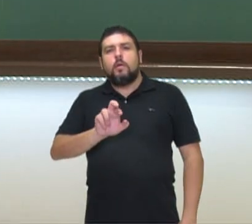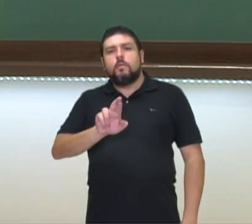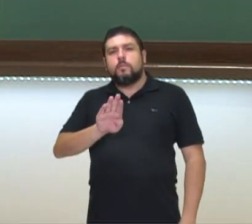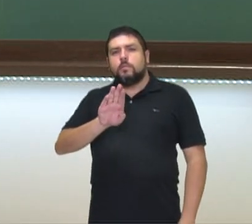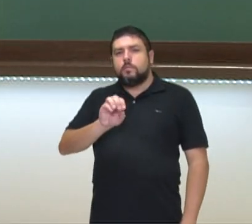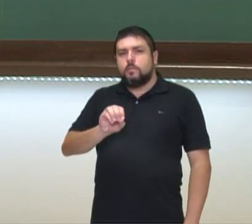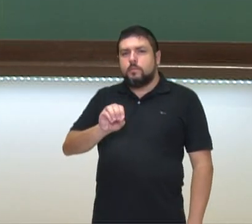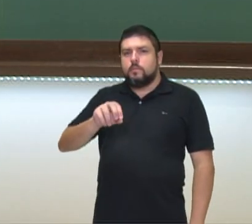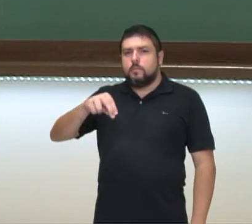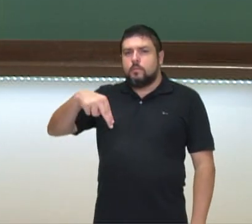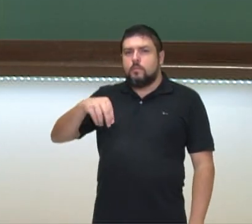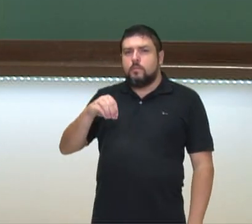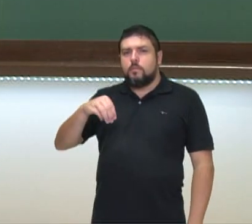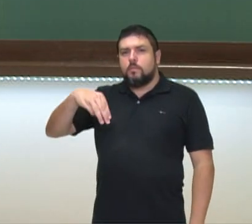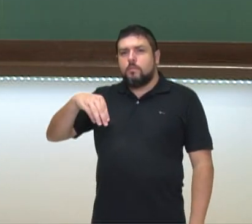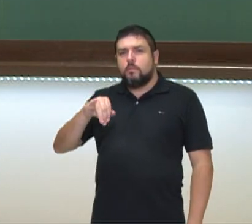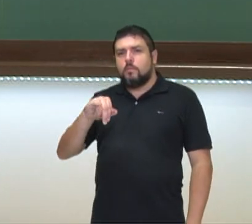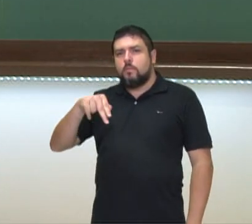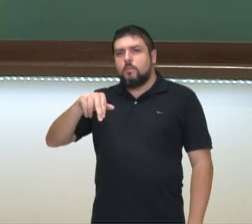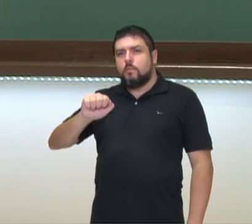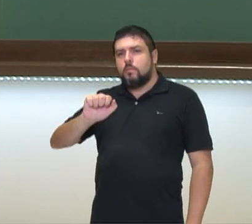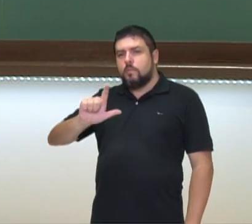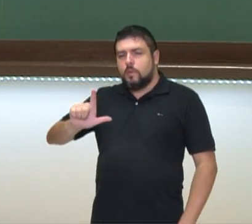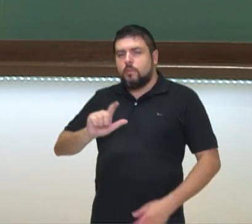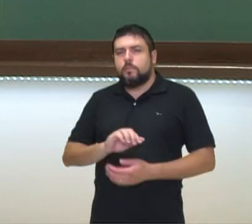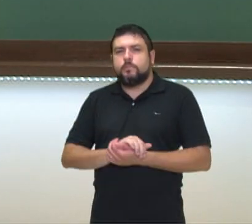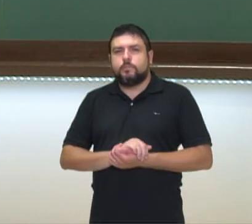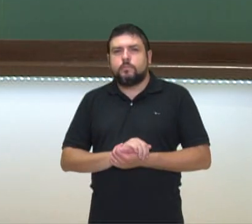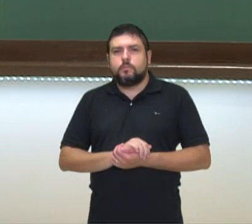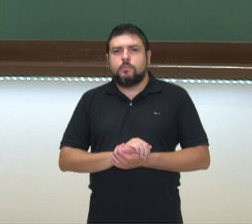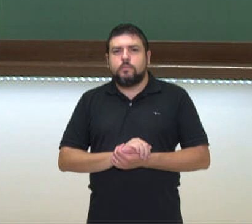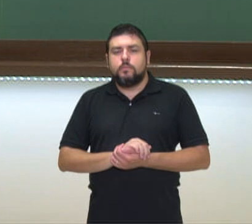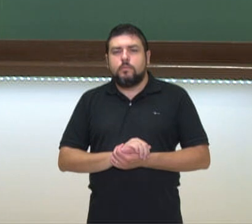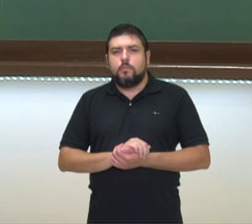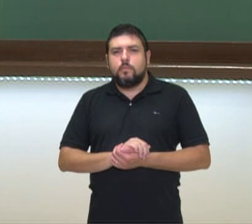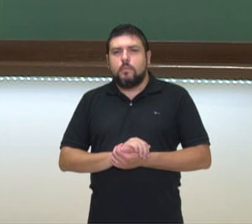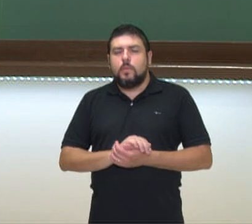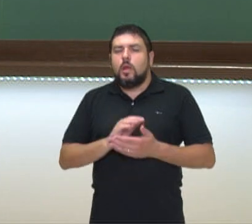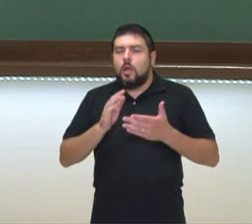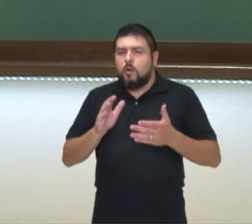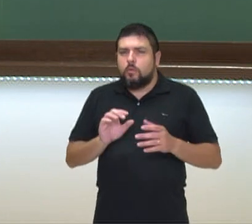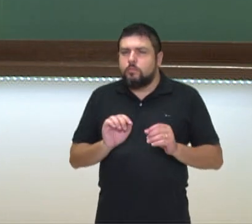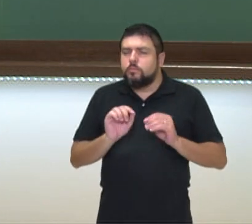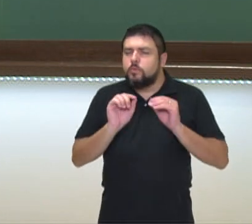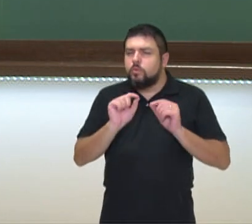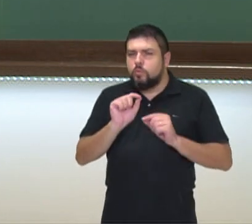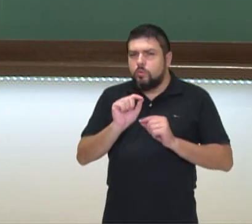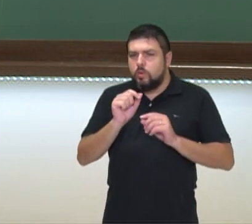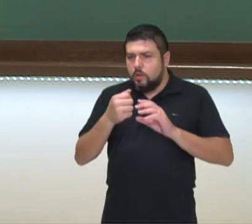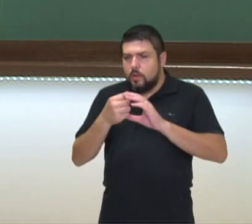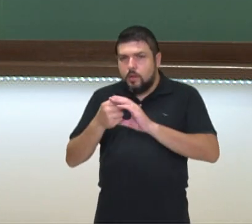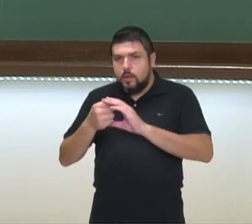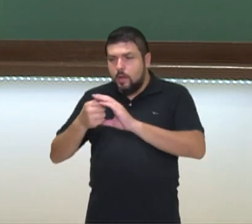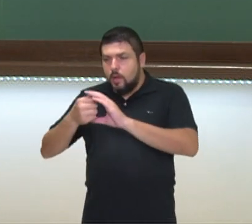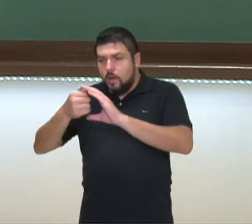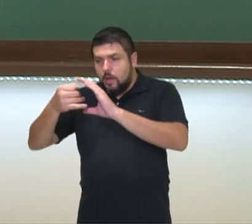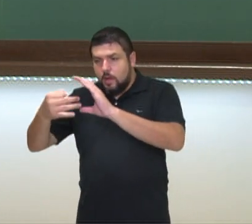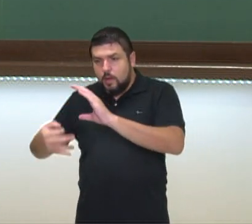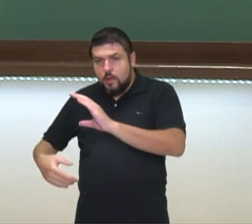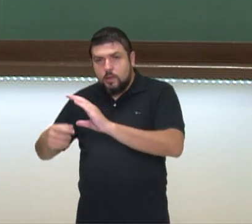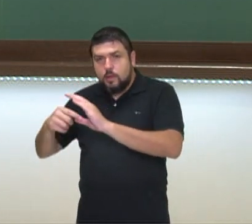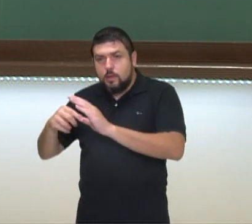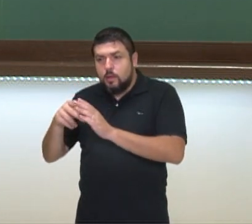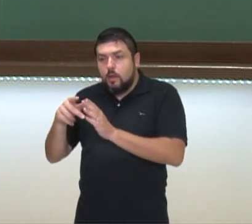uma outra possibilidade, com um predicativo que agora é do objeto, uma característica que não é do sujeito, e sim do objeto do verbo,